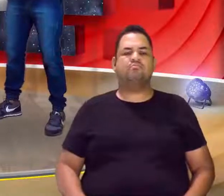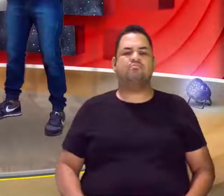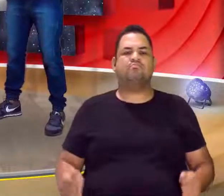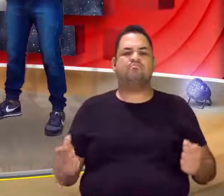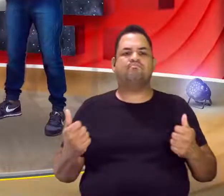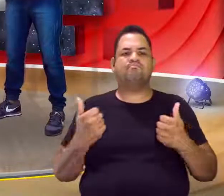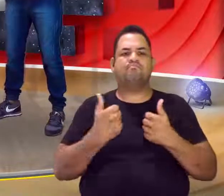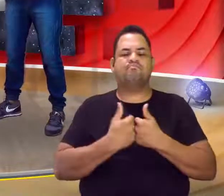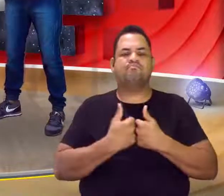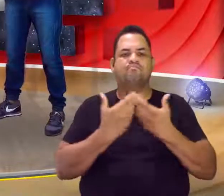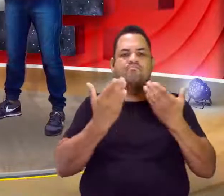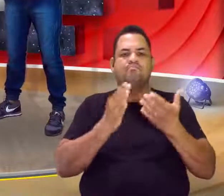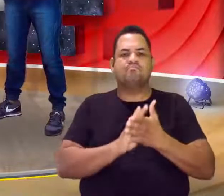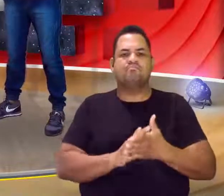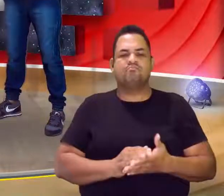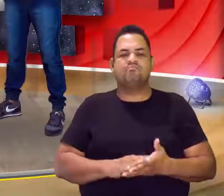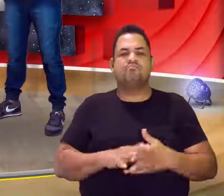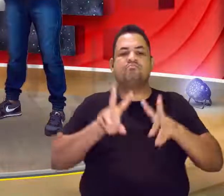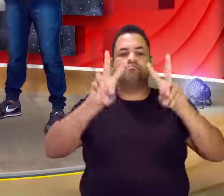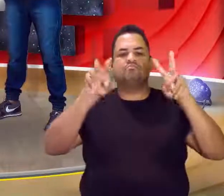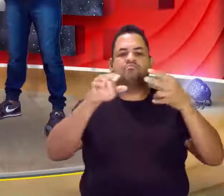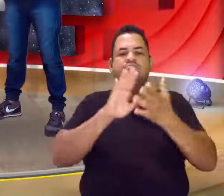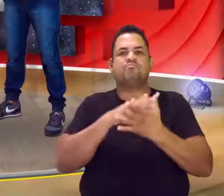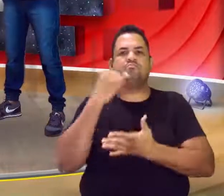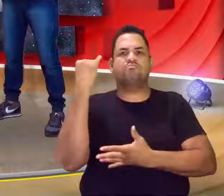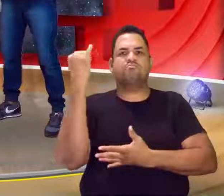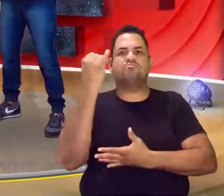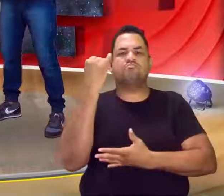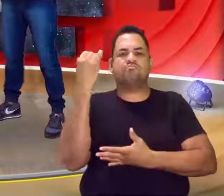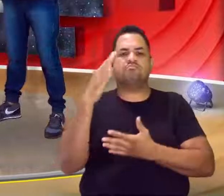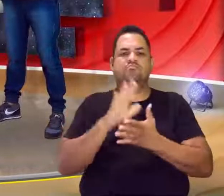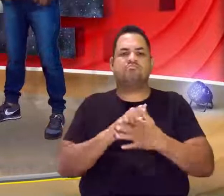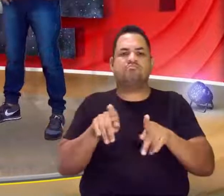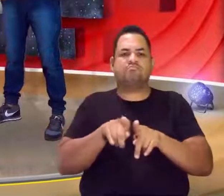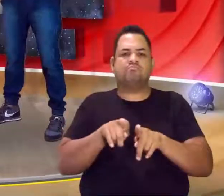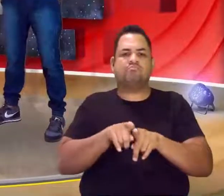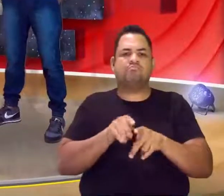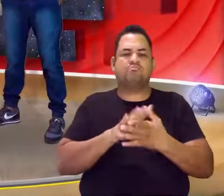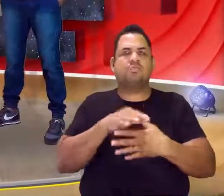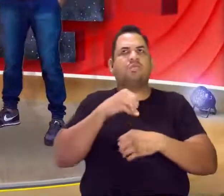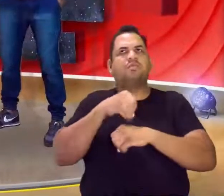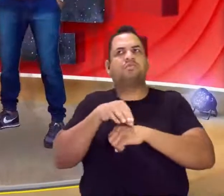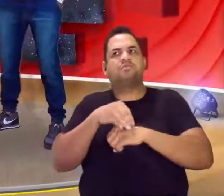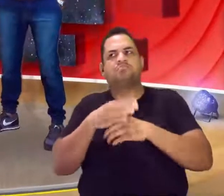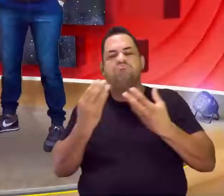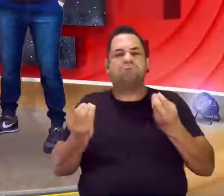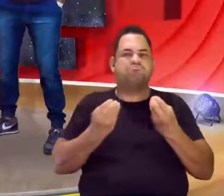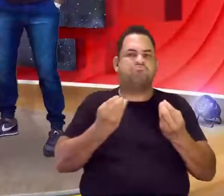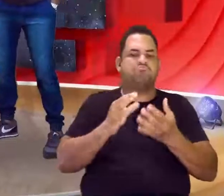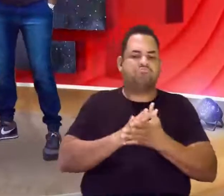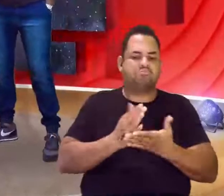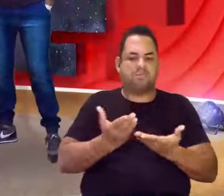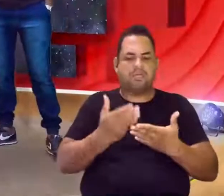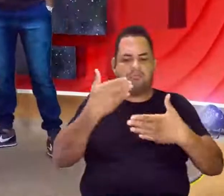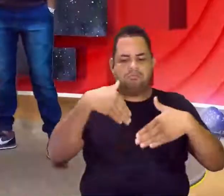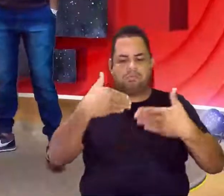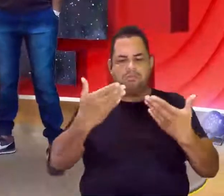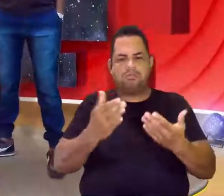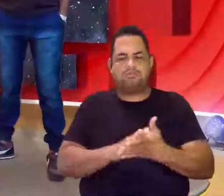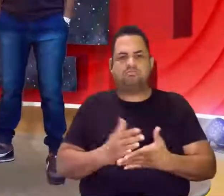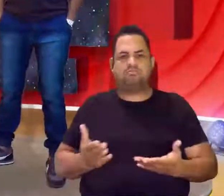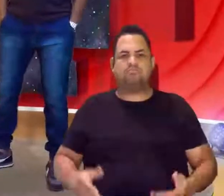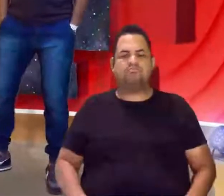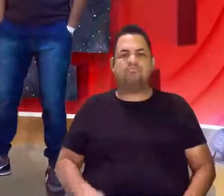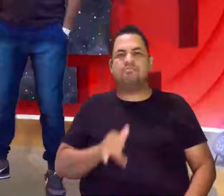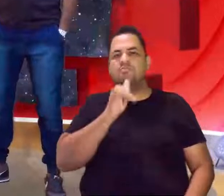a gente vai falar com vocês alguns assuntos que são importantes também, tá? Não só dicas de como se comportar, né, na prova, mas algumas dicas importantes.